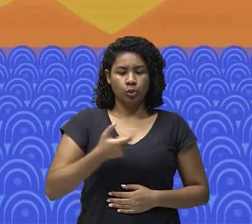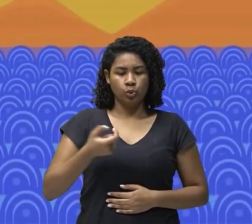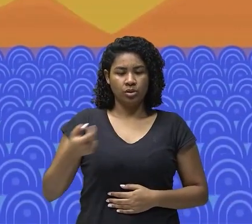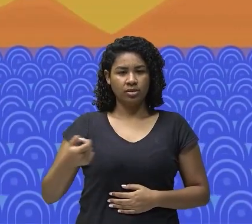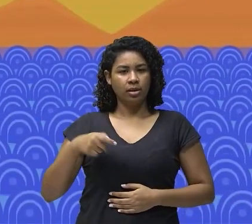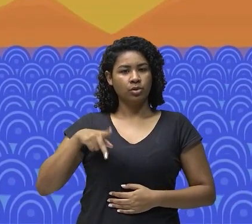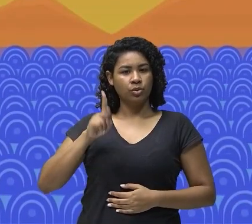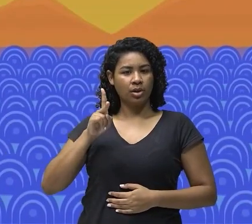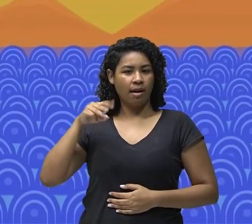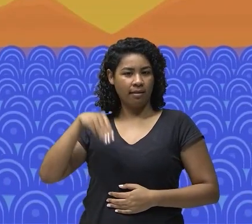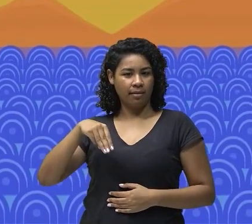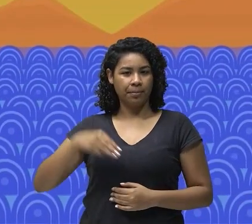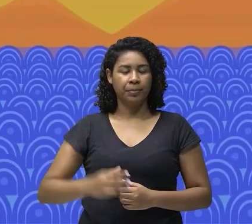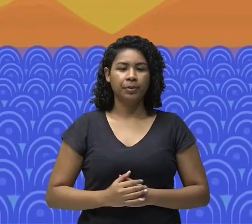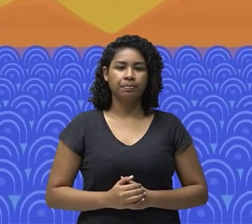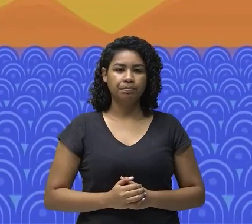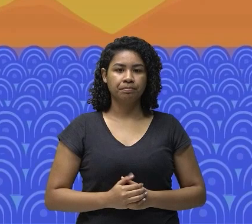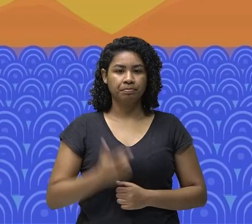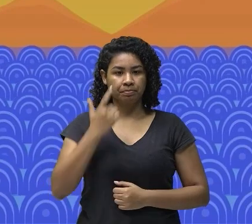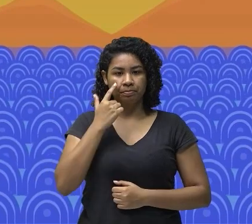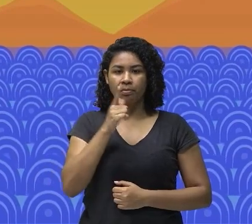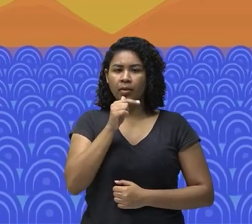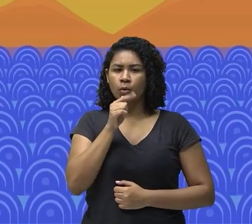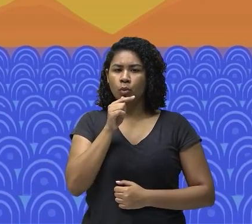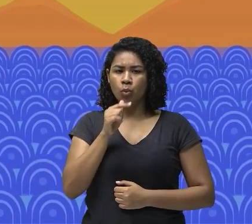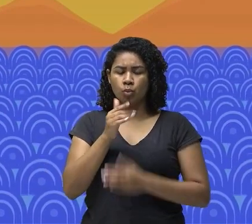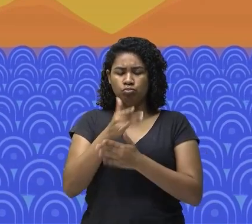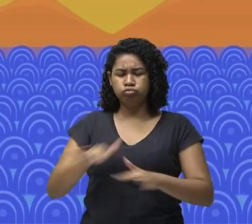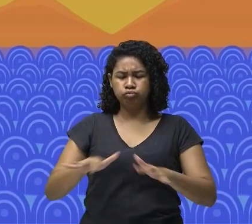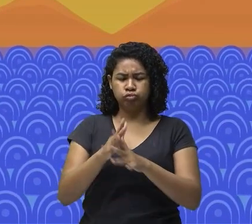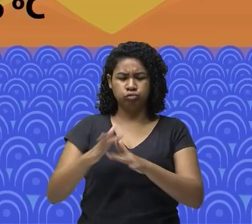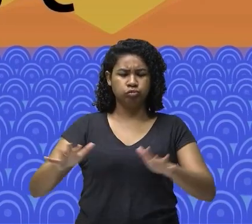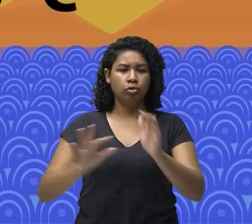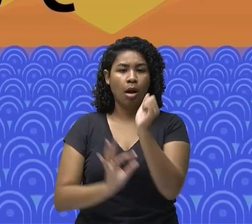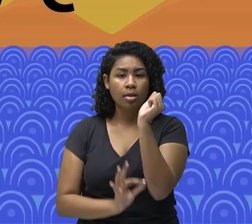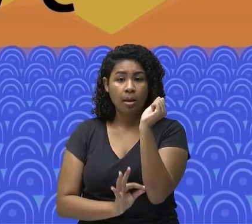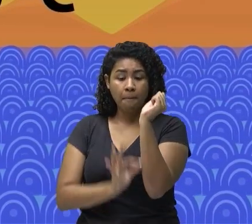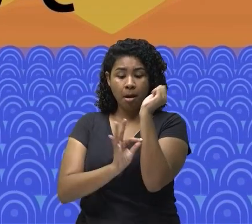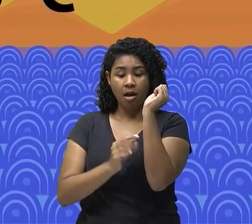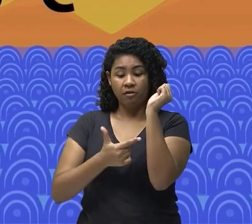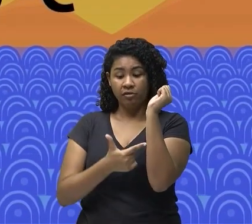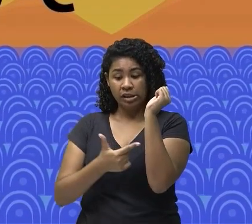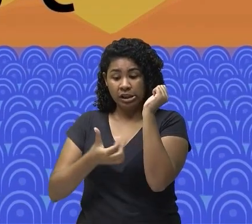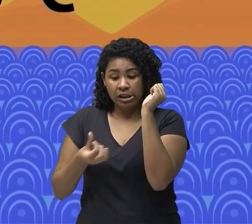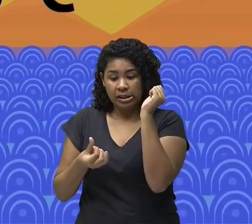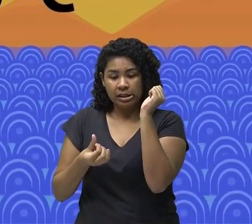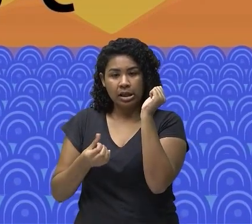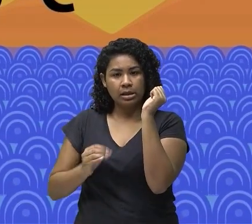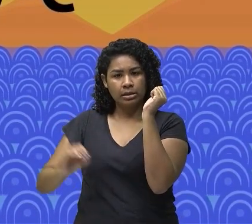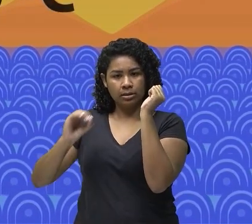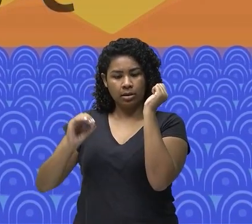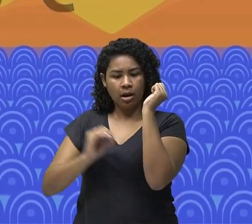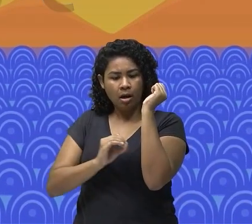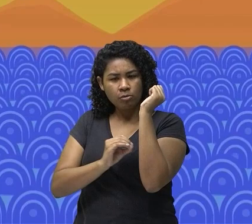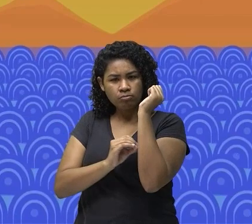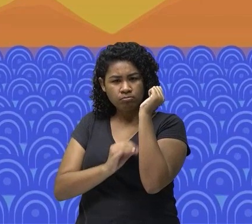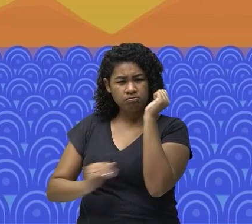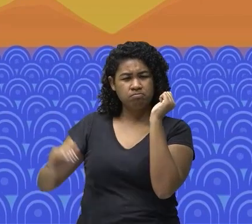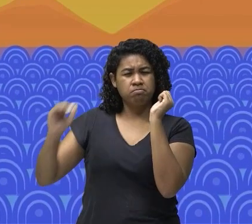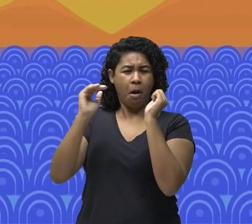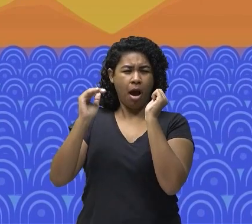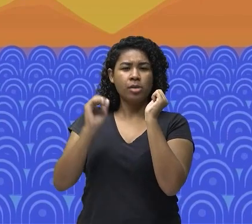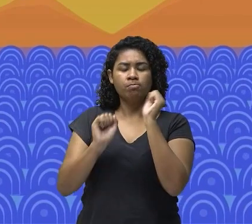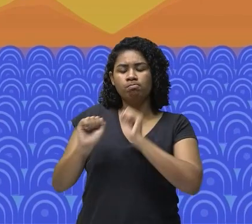Os furacões nascem quando a água dos oceanos atinge temperaturas superiores a 26 graus e evapora. Ao